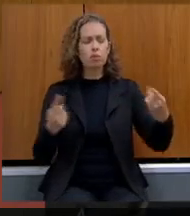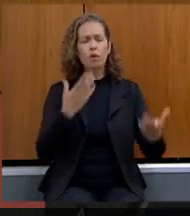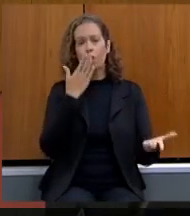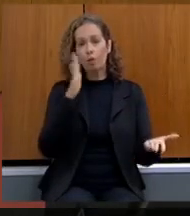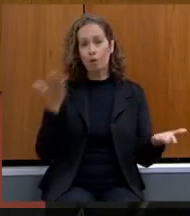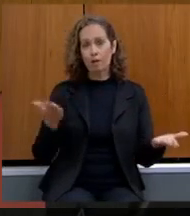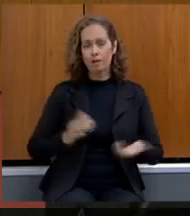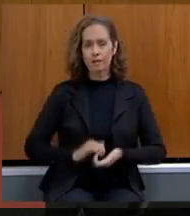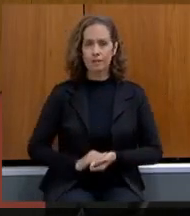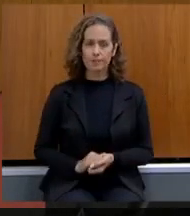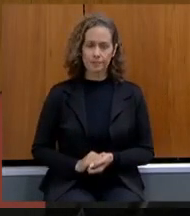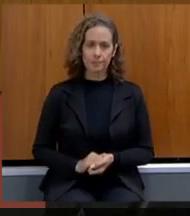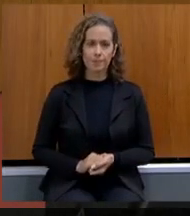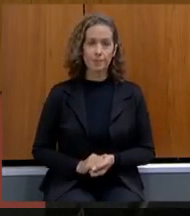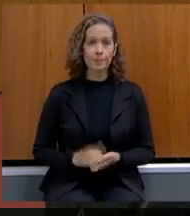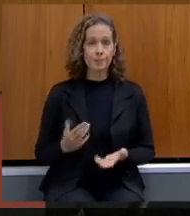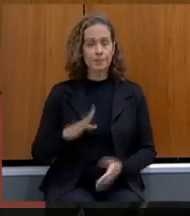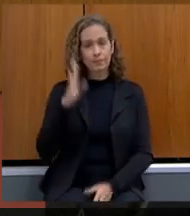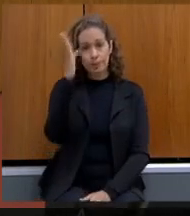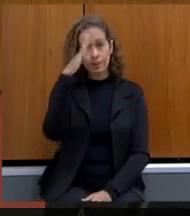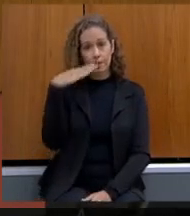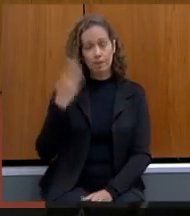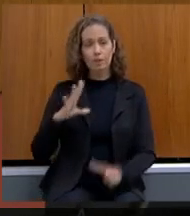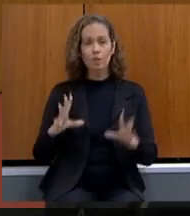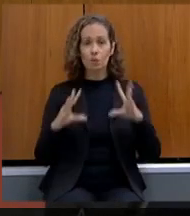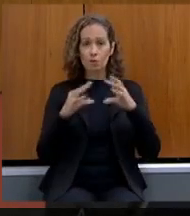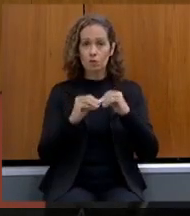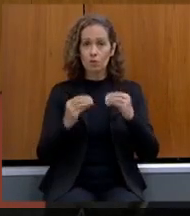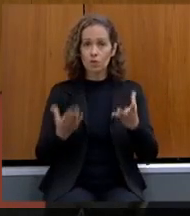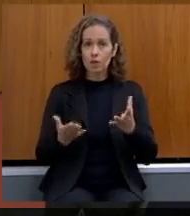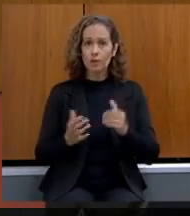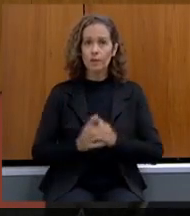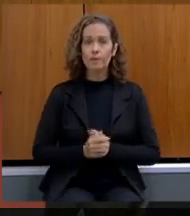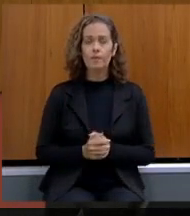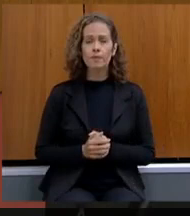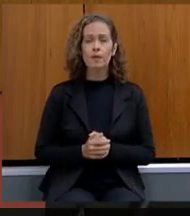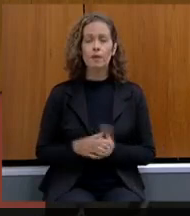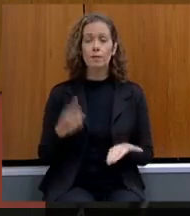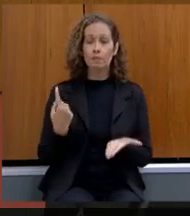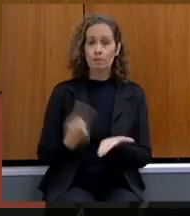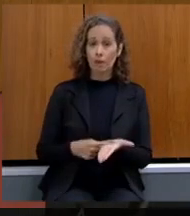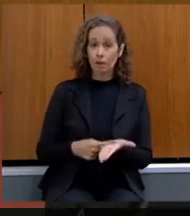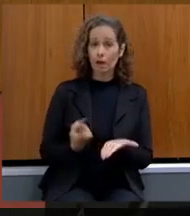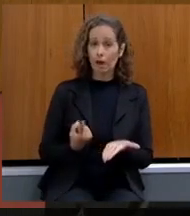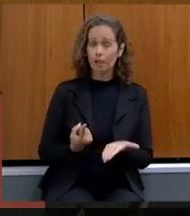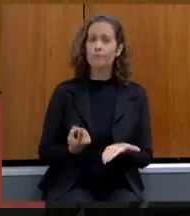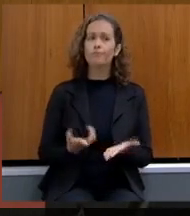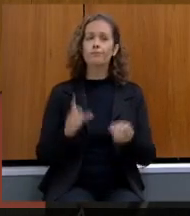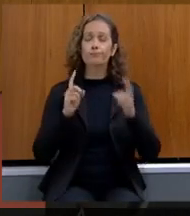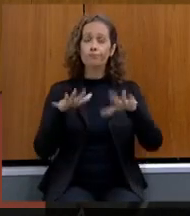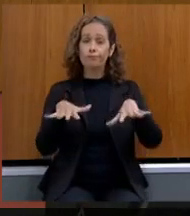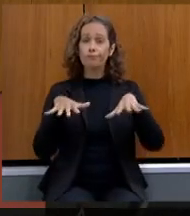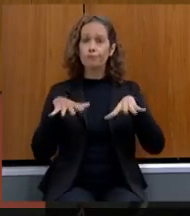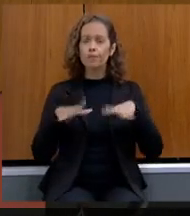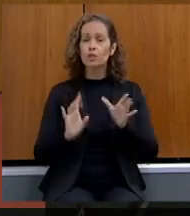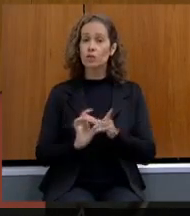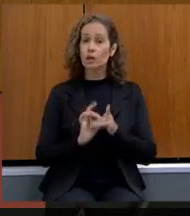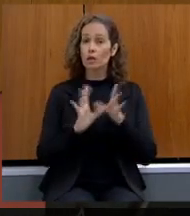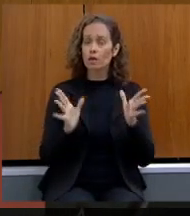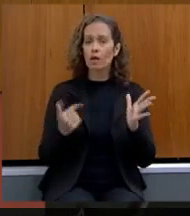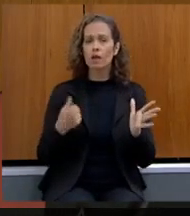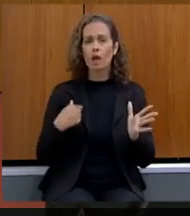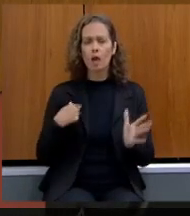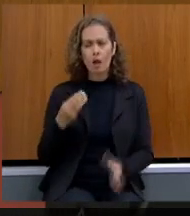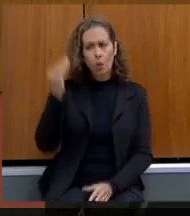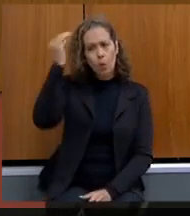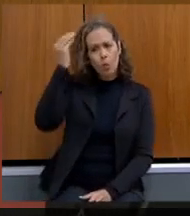ai da atriz é só para concluir vou pegar leite passar para você marcar seu dinheiro deixar bem claro tá gente não tô generalizando aqui